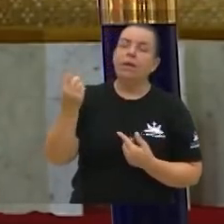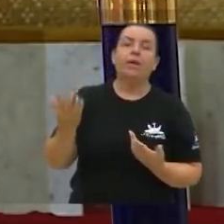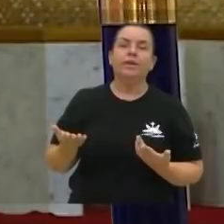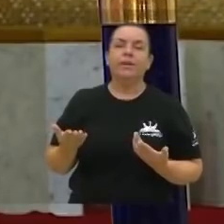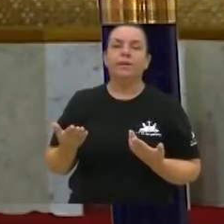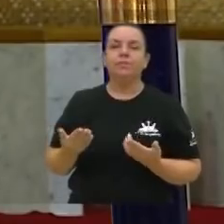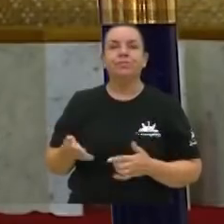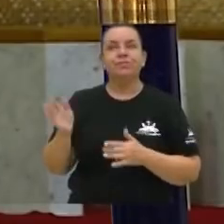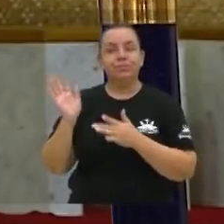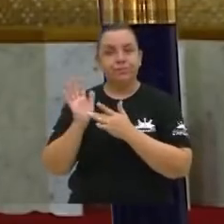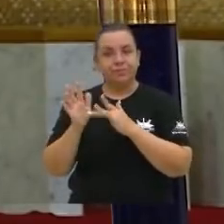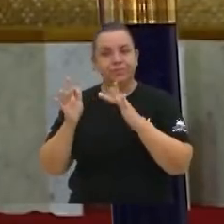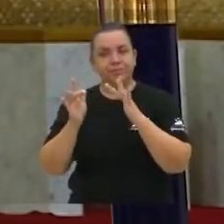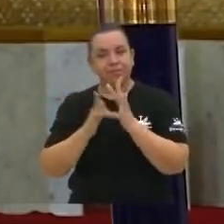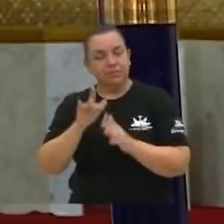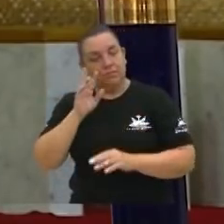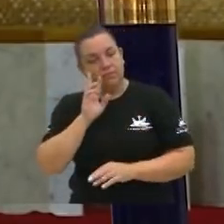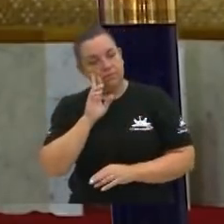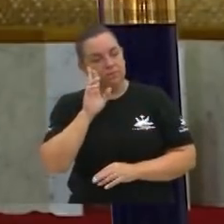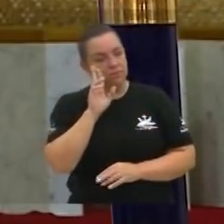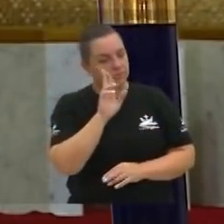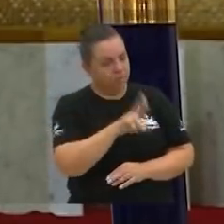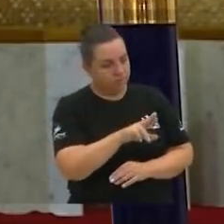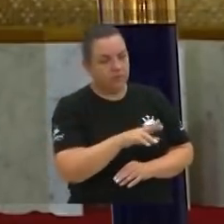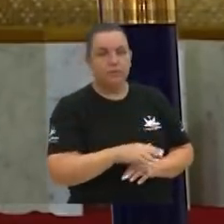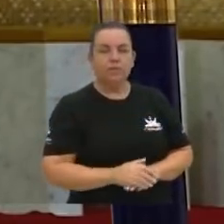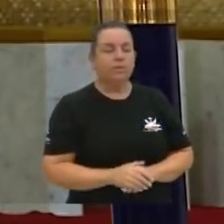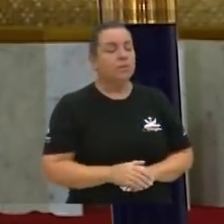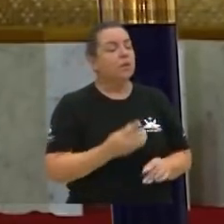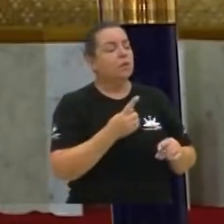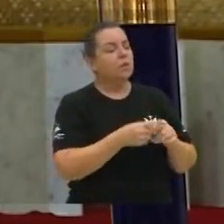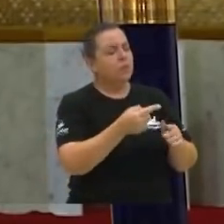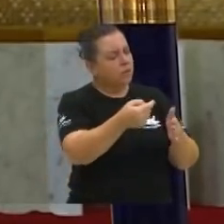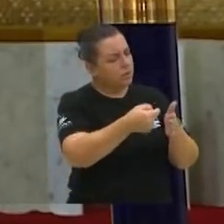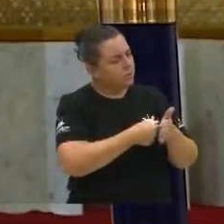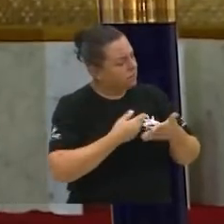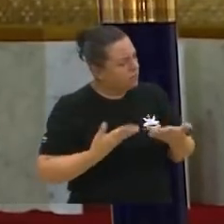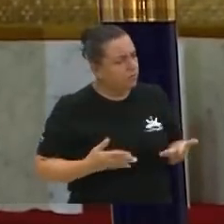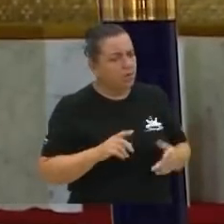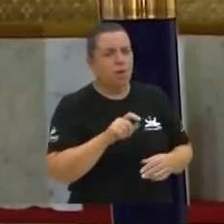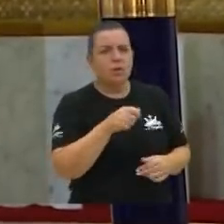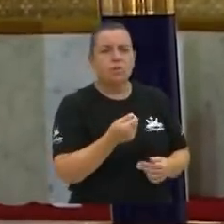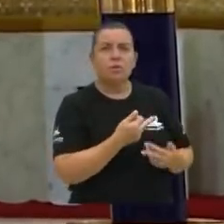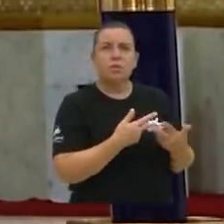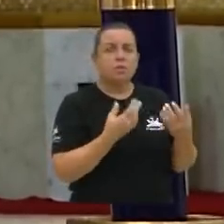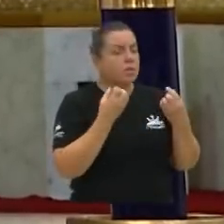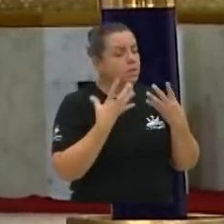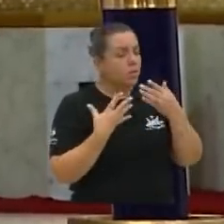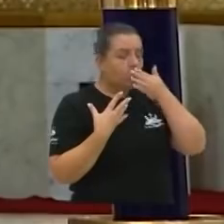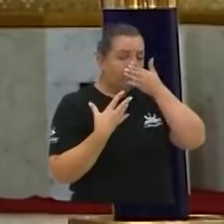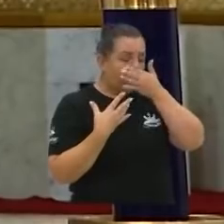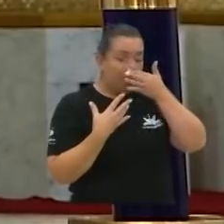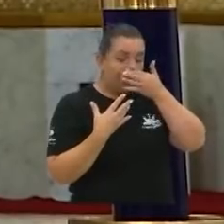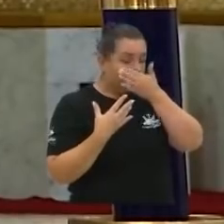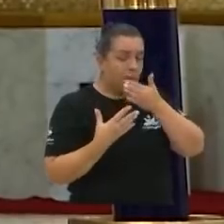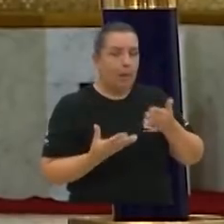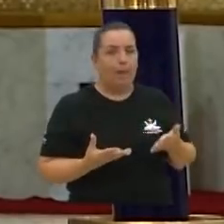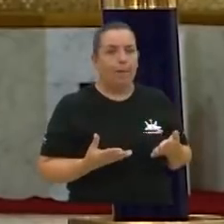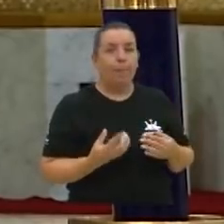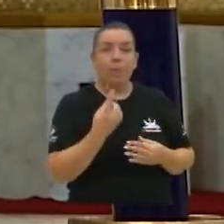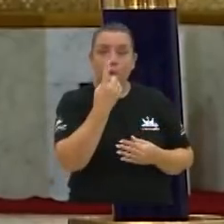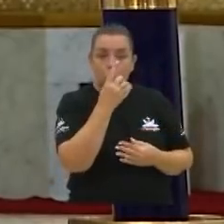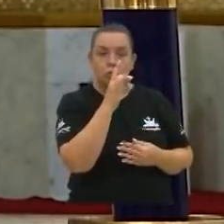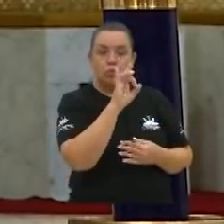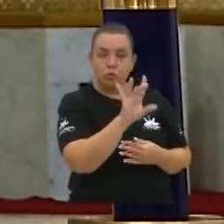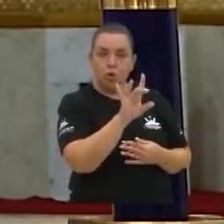e Jesus respondeu E por que tu me pergunta sobre o que é bom em um